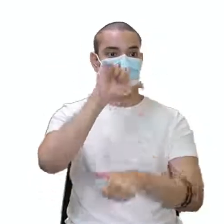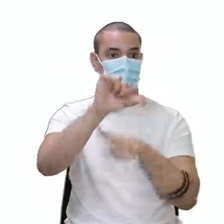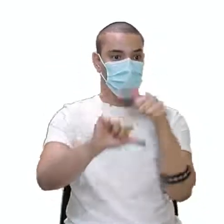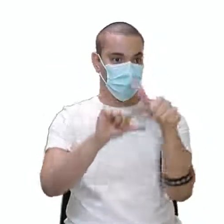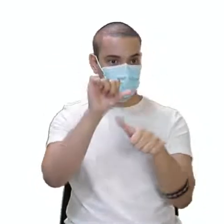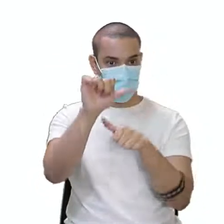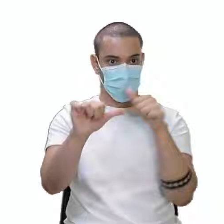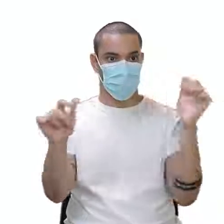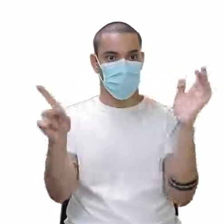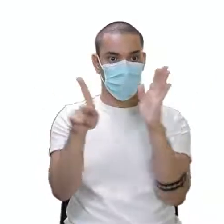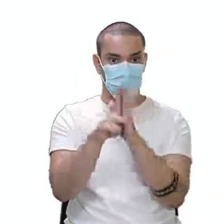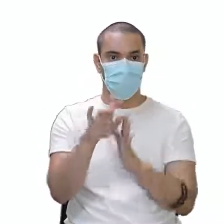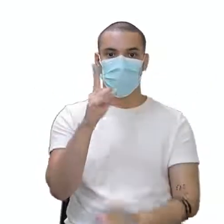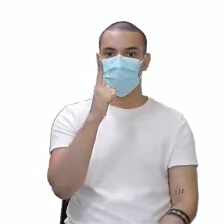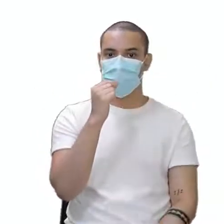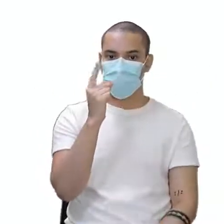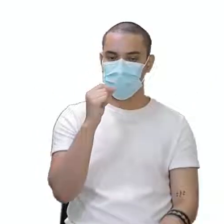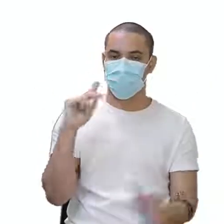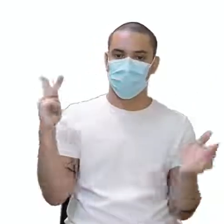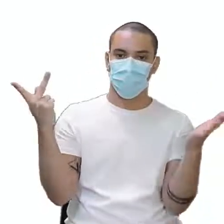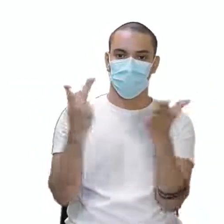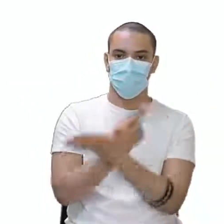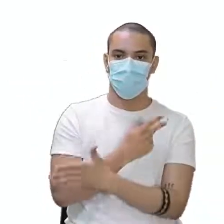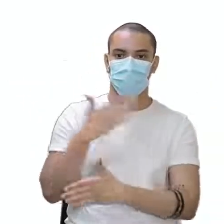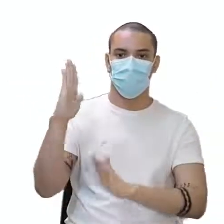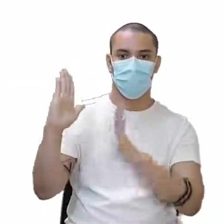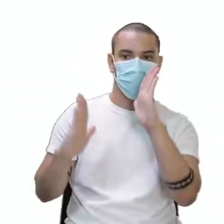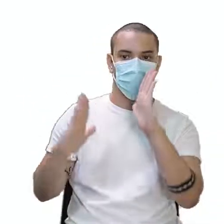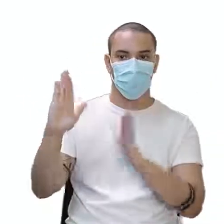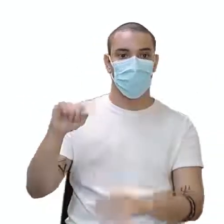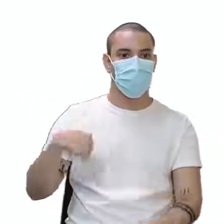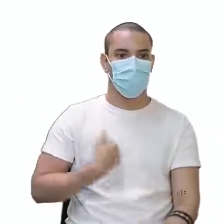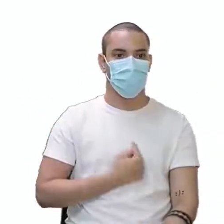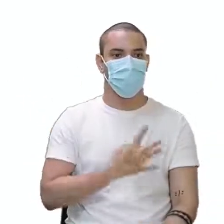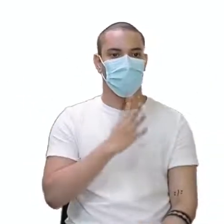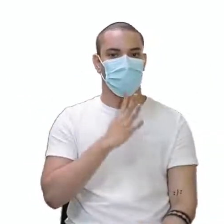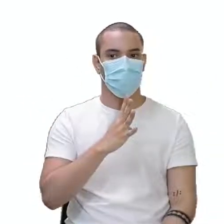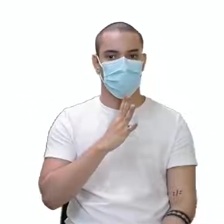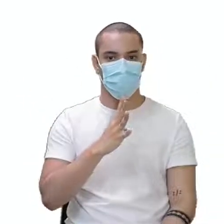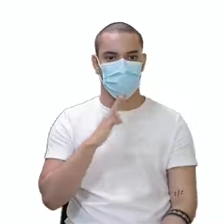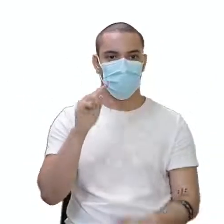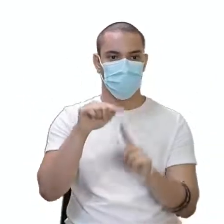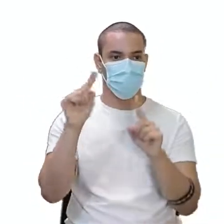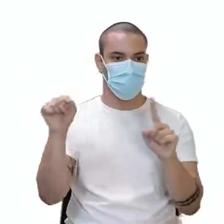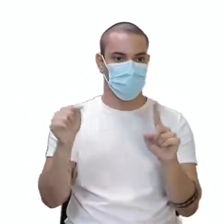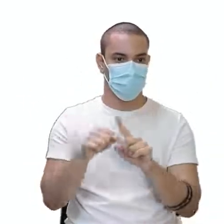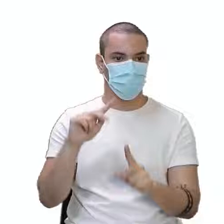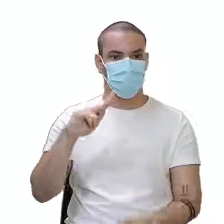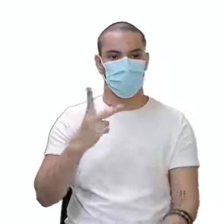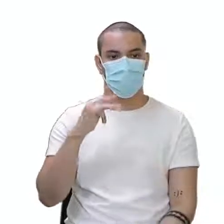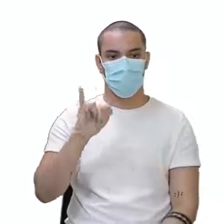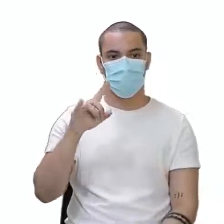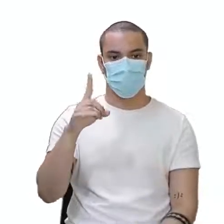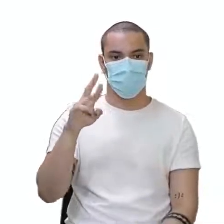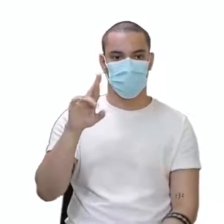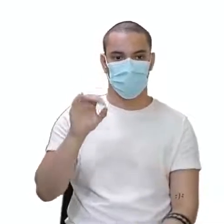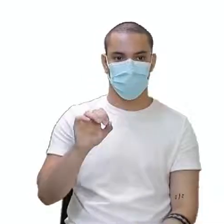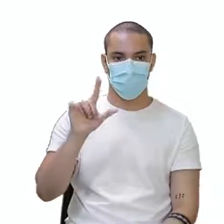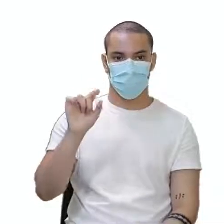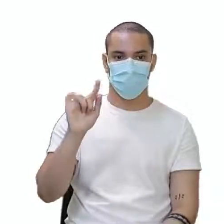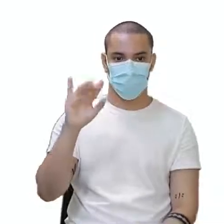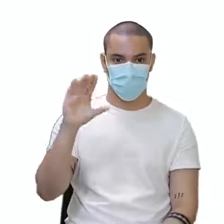transformações físicas da água sofridas durante o que conhecemos como ciclo hidrológico ou ciclo da água, o